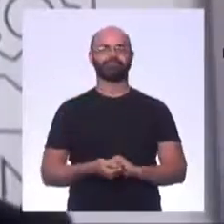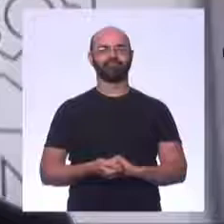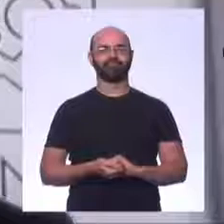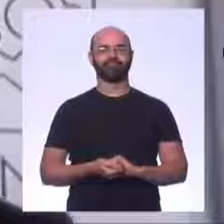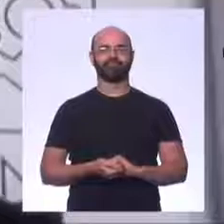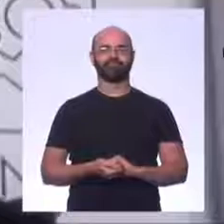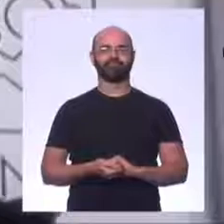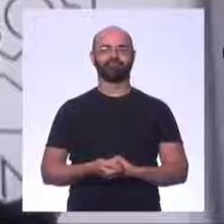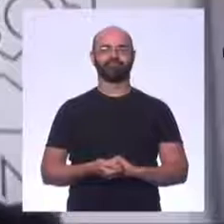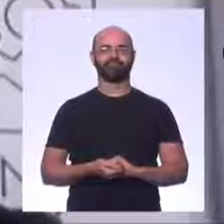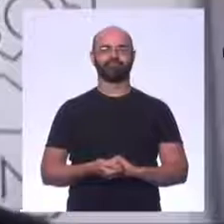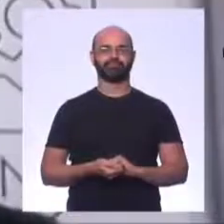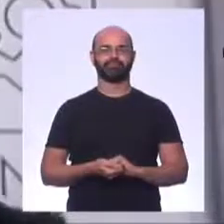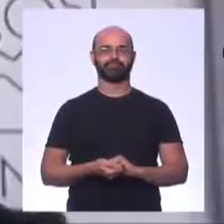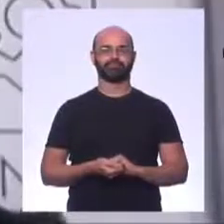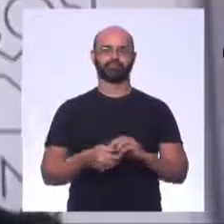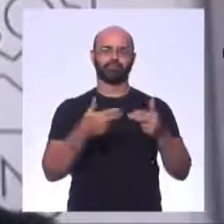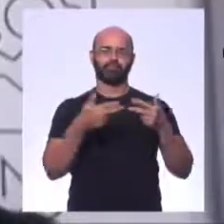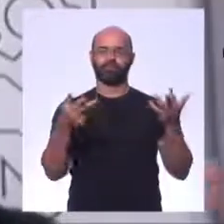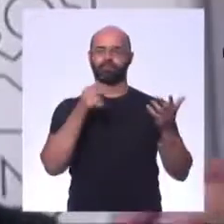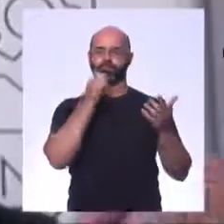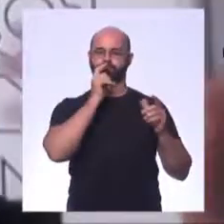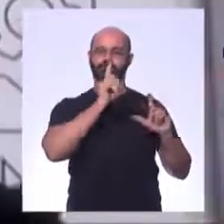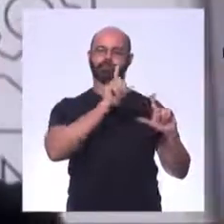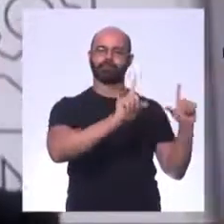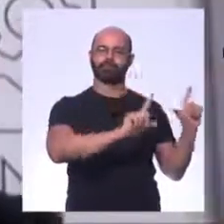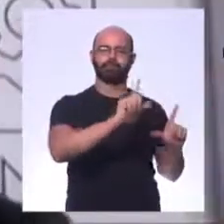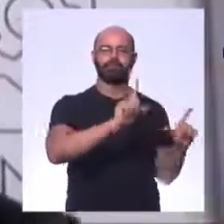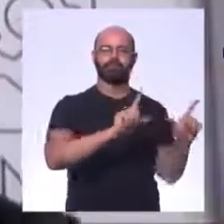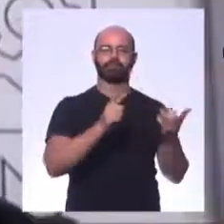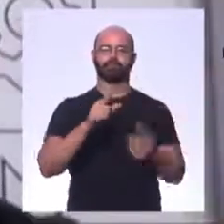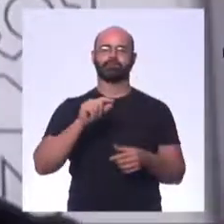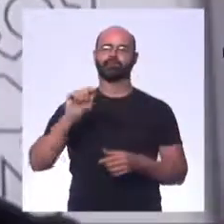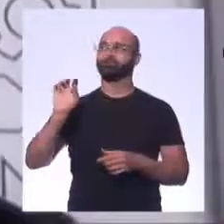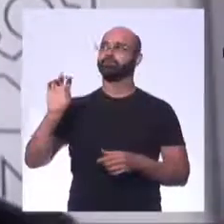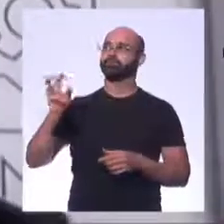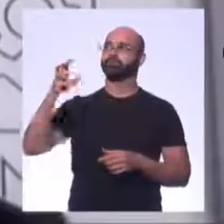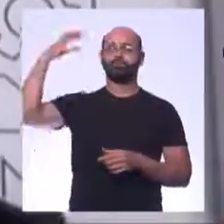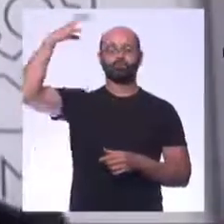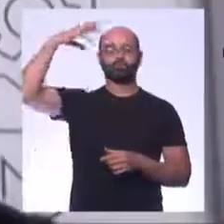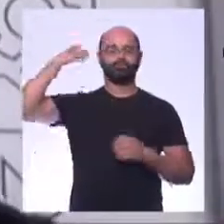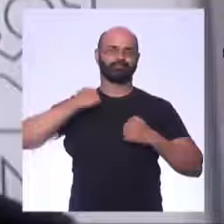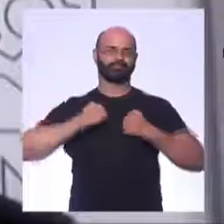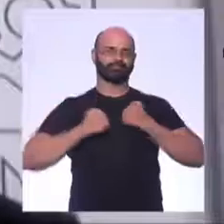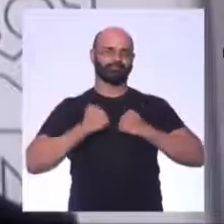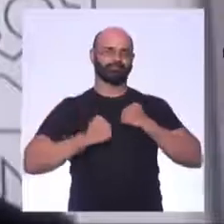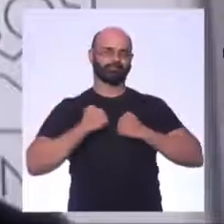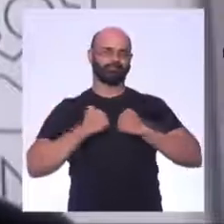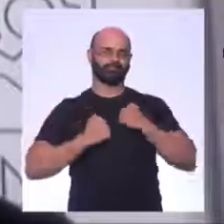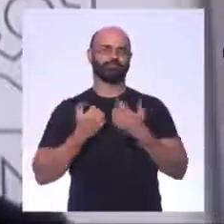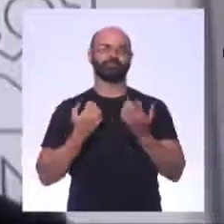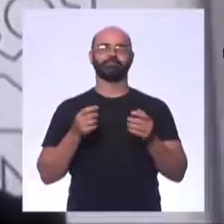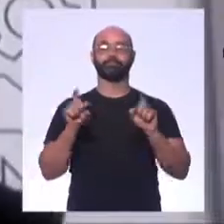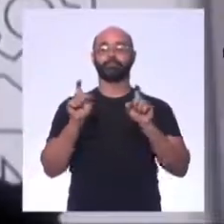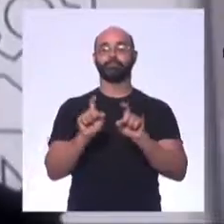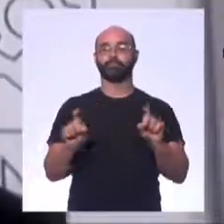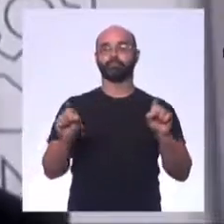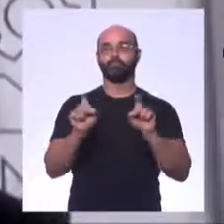todos esses elementos, a televisão, o chuveiro elétrico, por exemplo, o